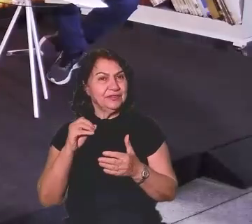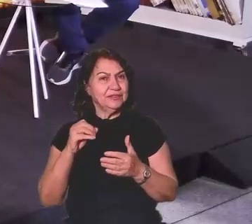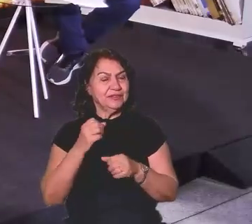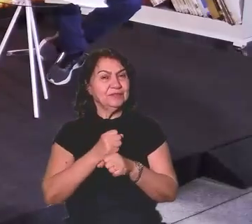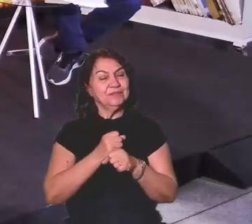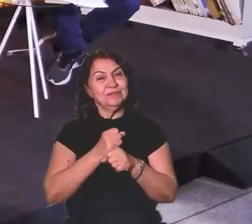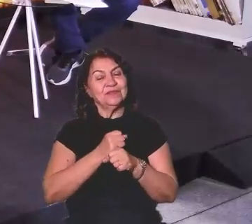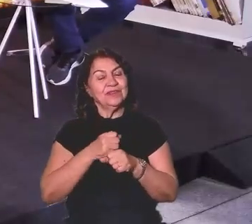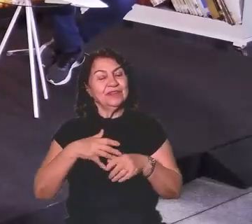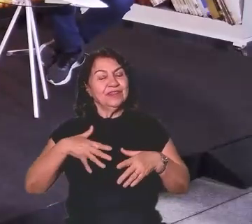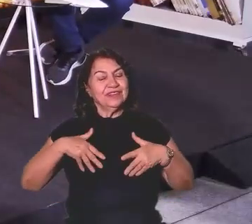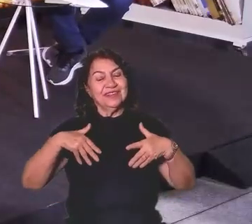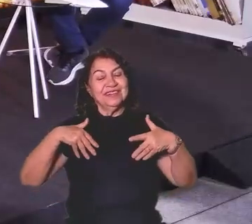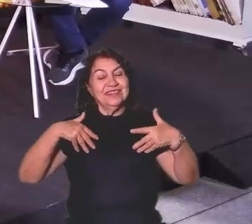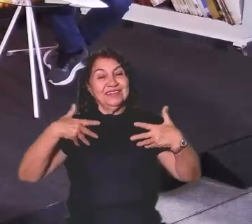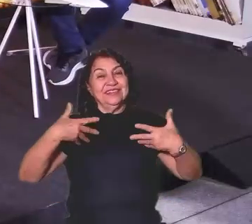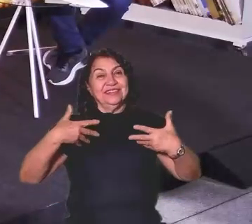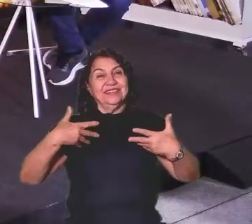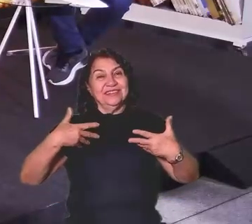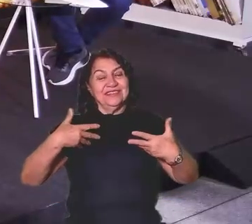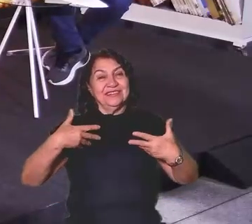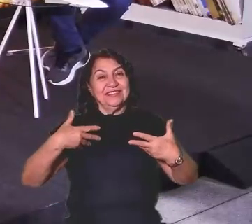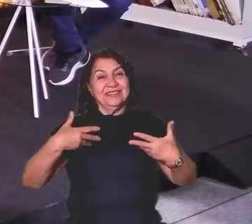disso, de verdade.